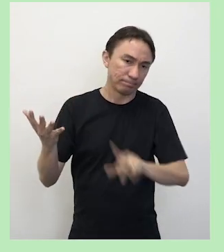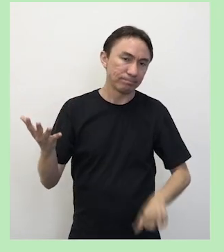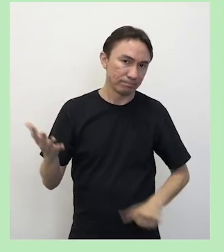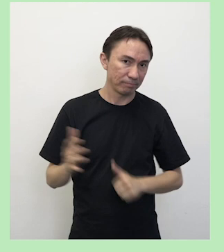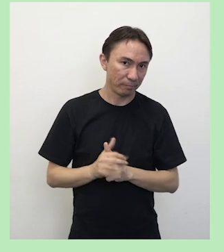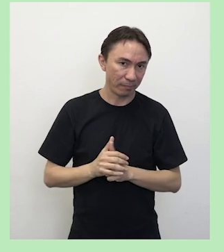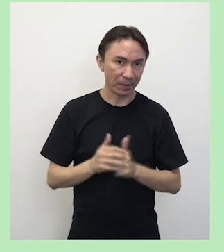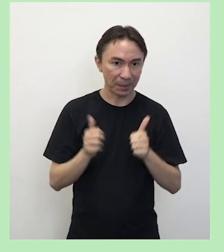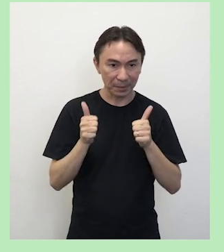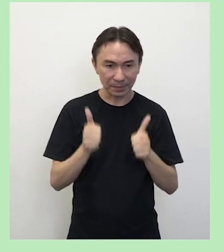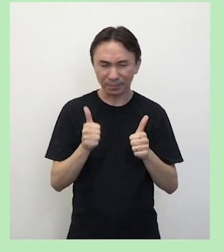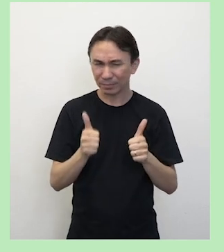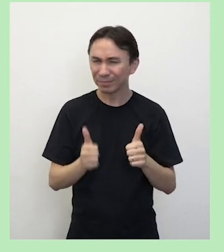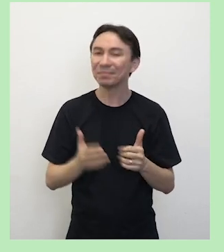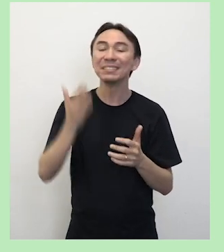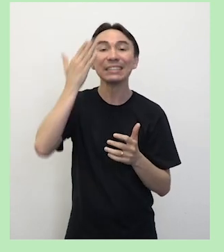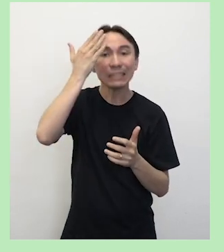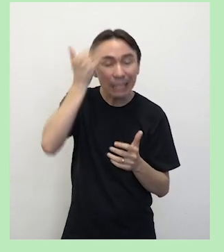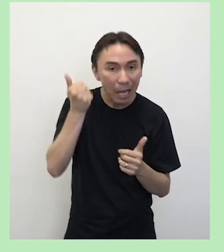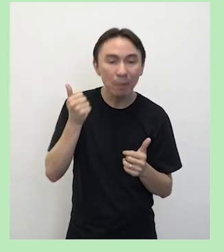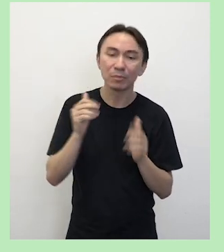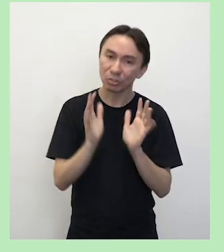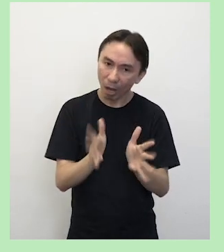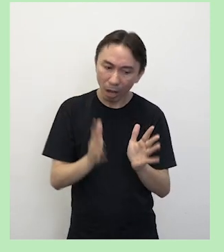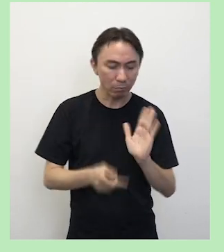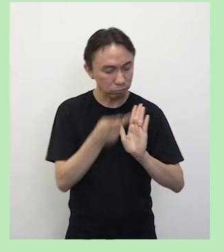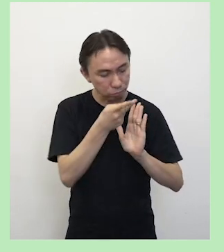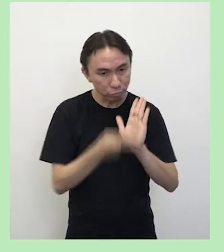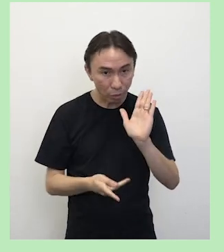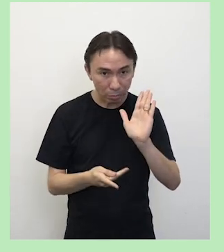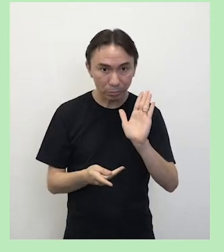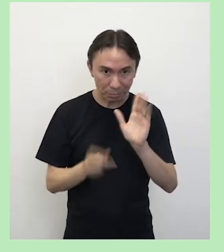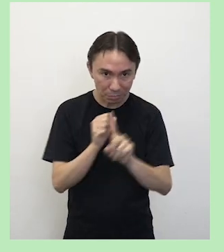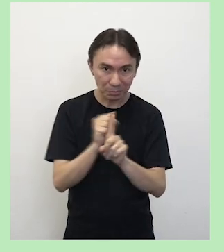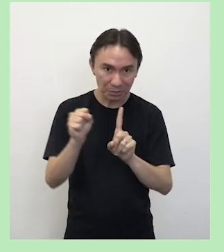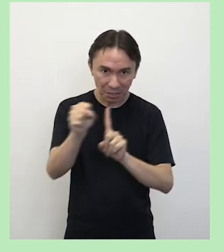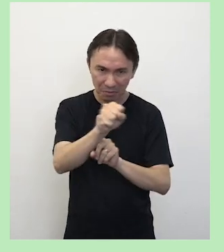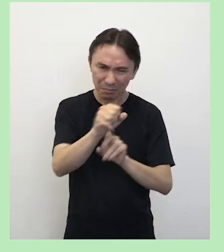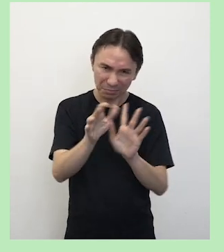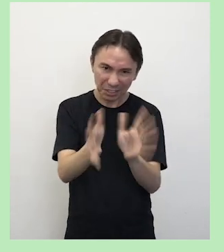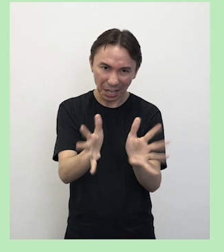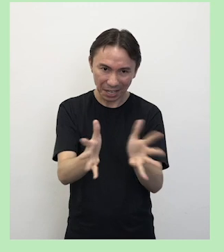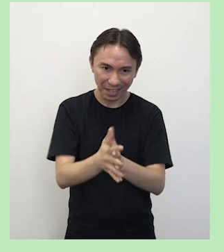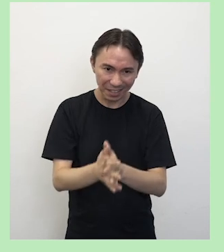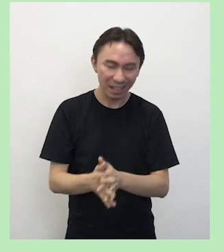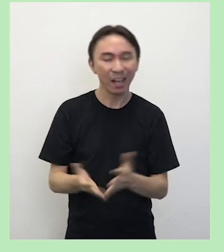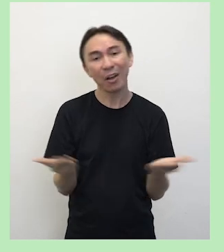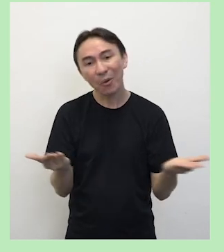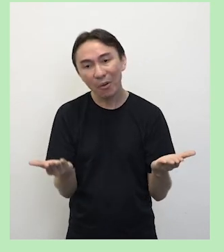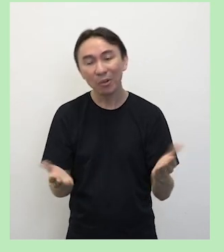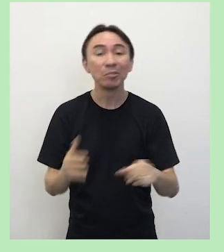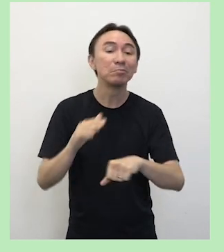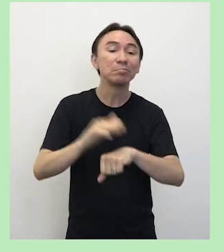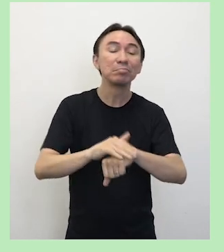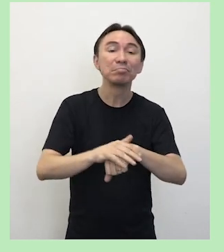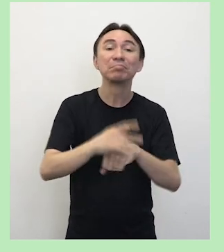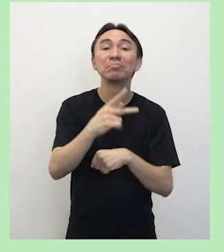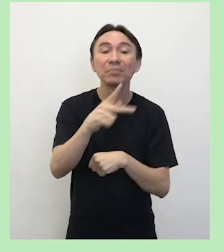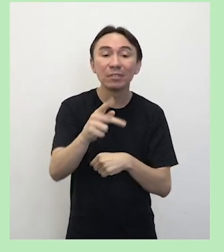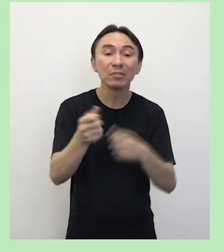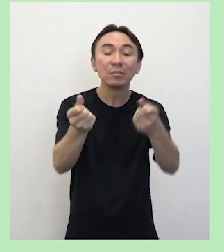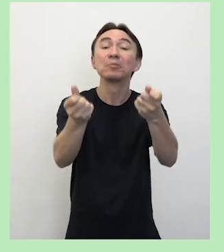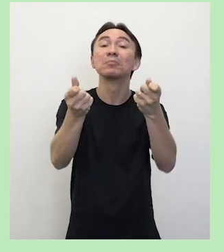está sabendo sobre um pouquinho do projeto social, eu queria que vocês contassem aqui para mim quem são